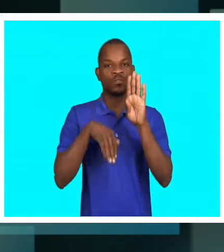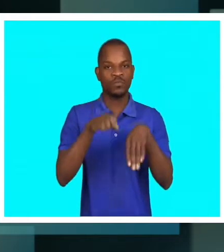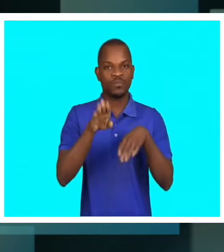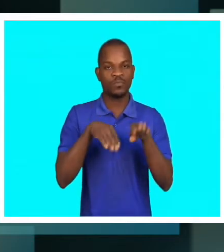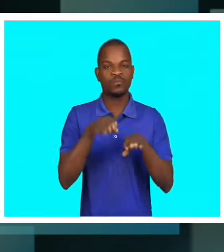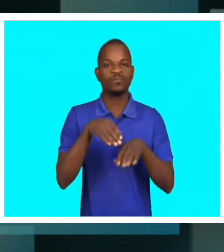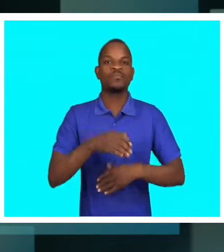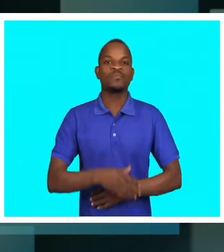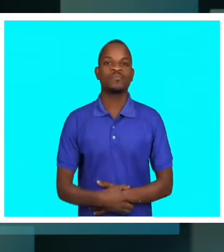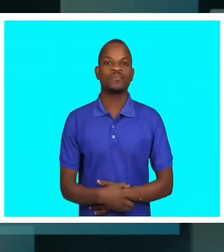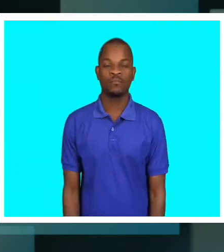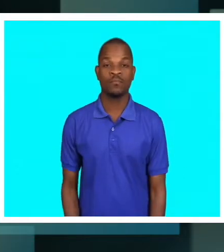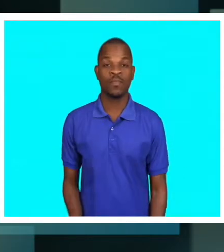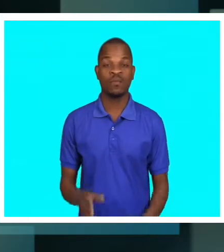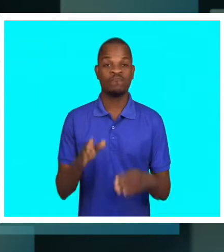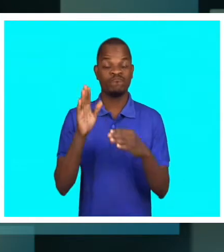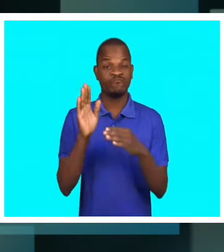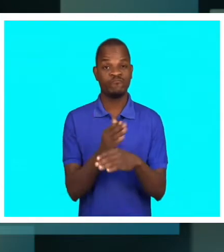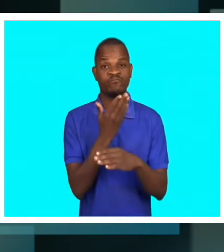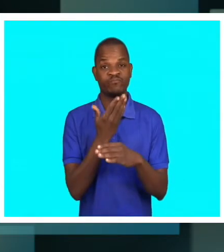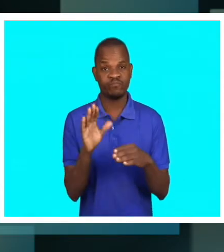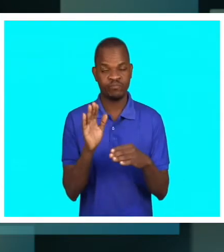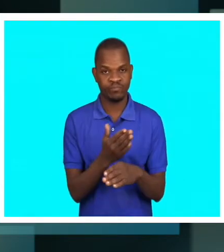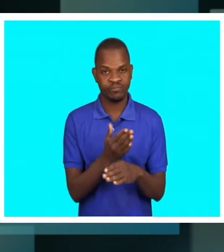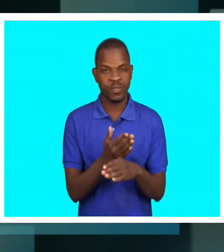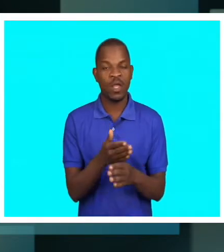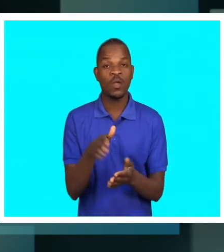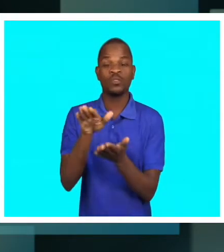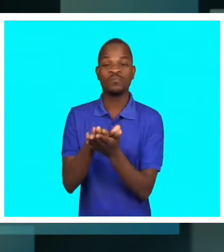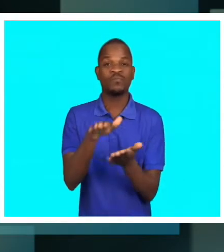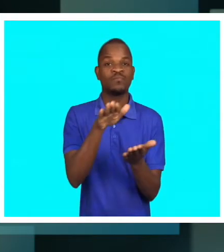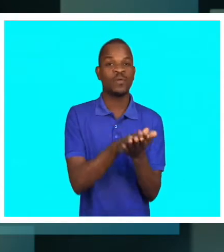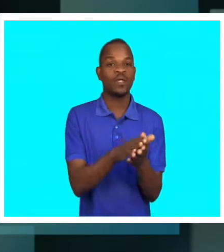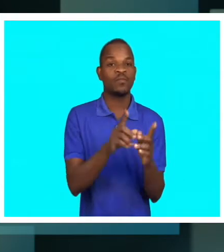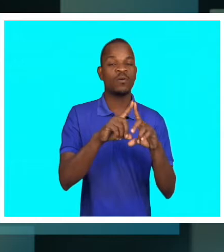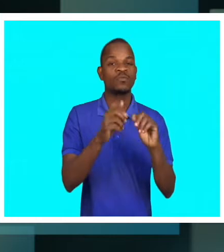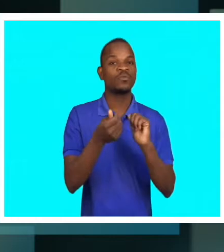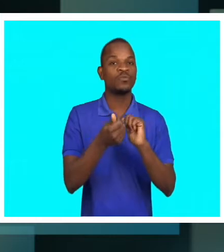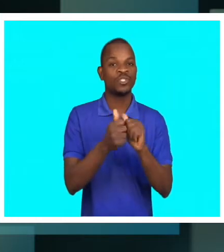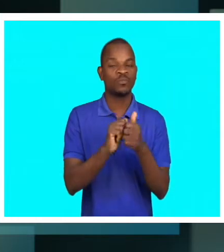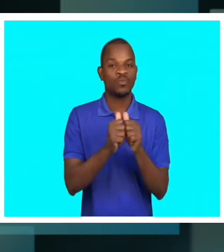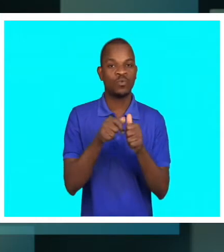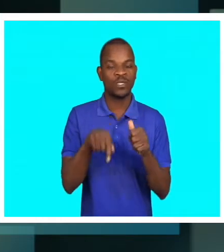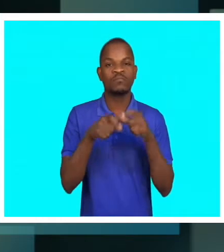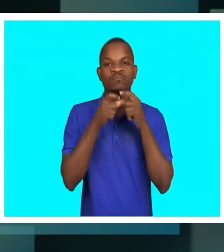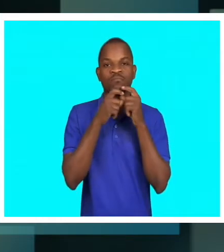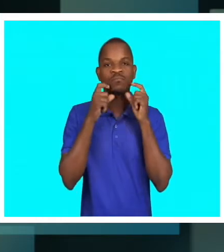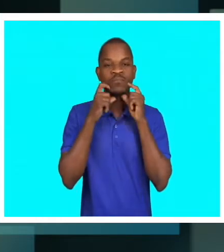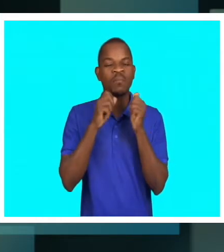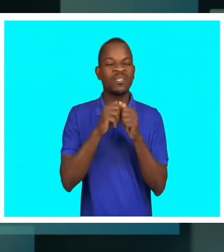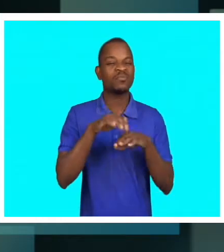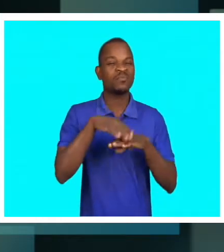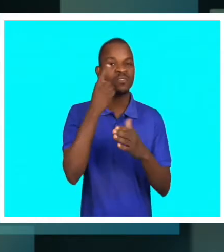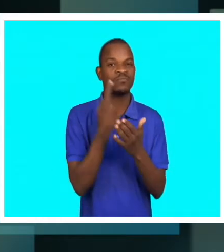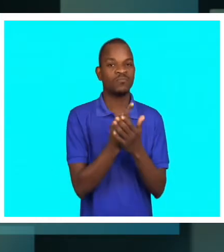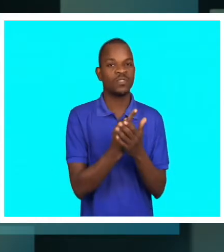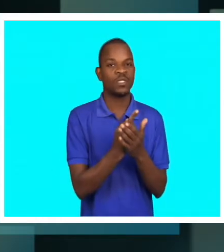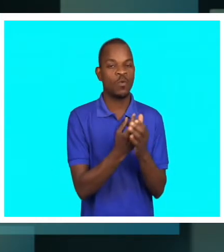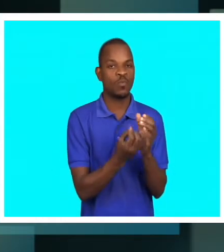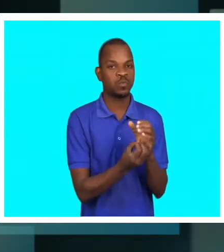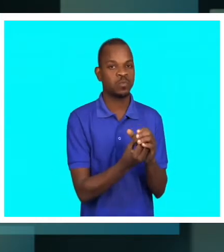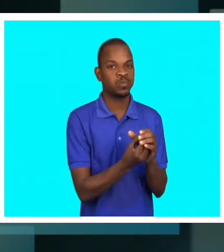FMF. O atreçamento dos espaços desportivos que temos no país e especificamente a